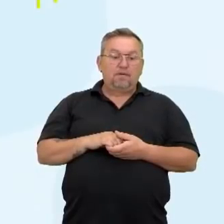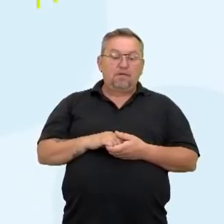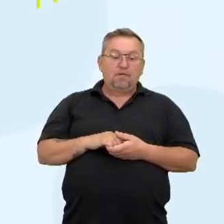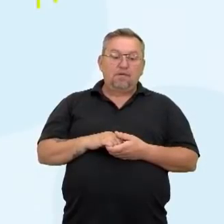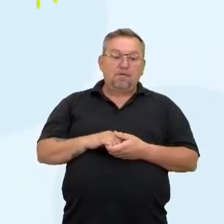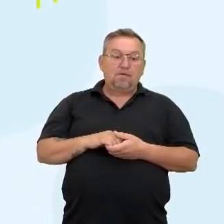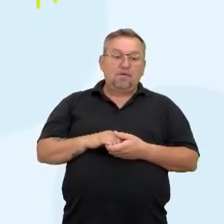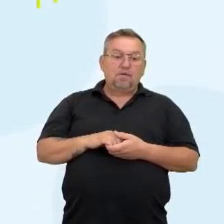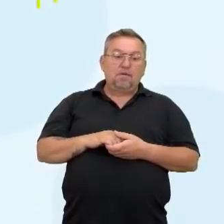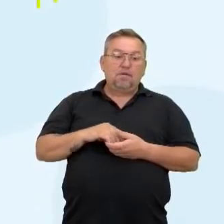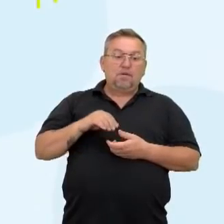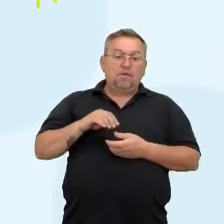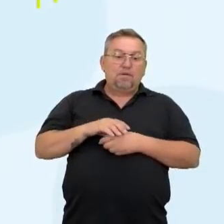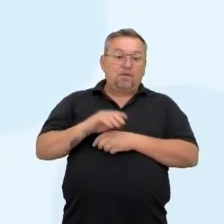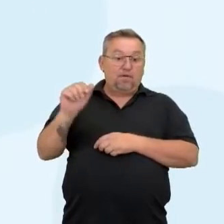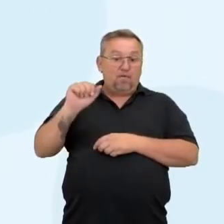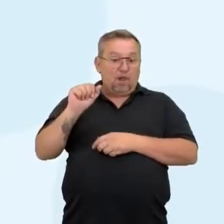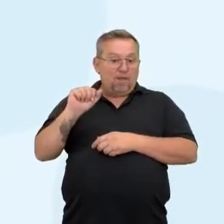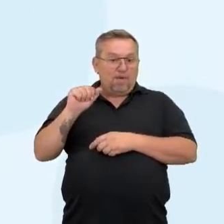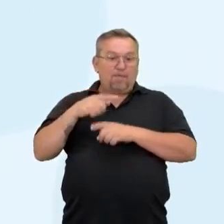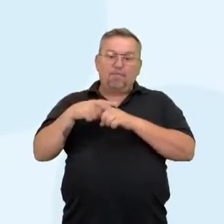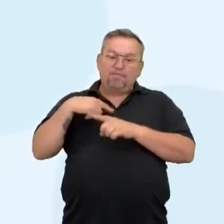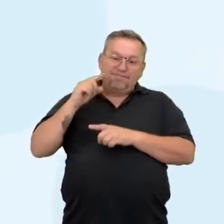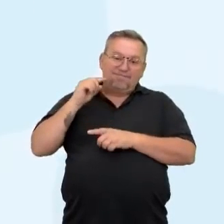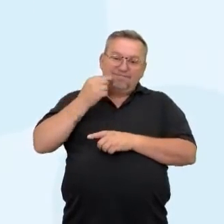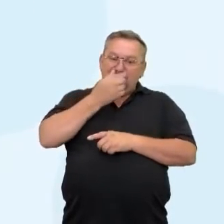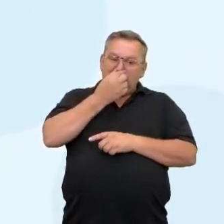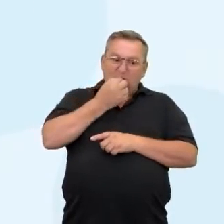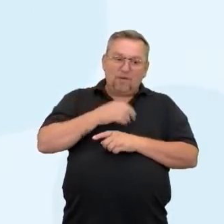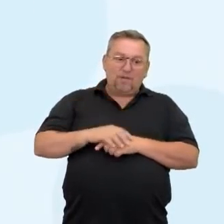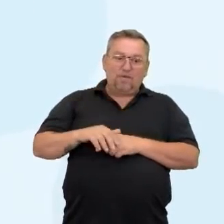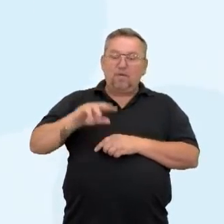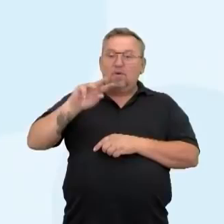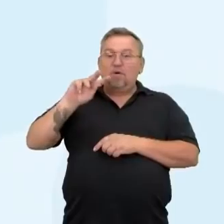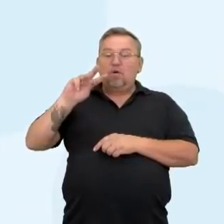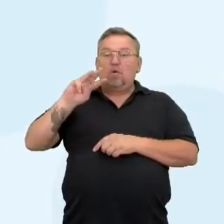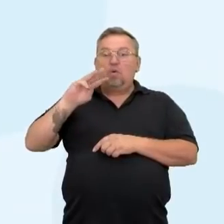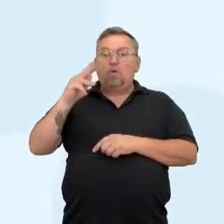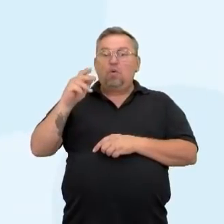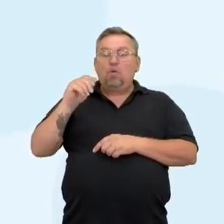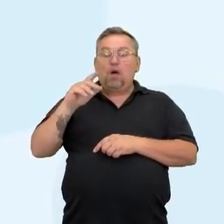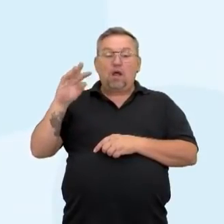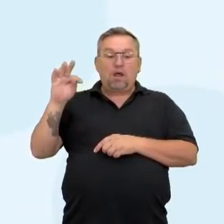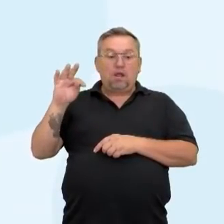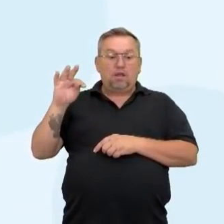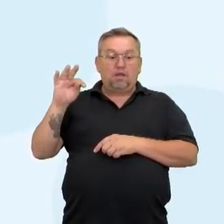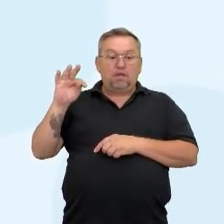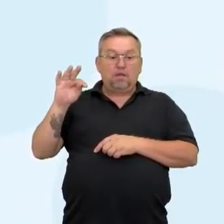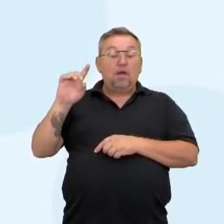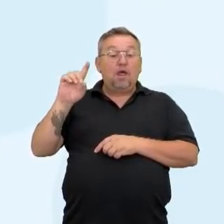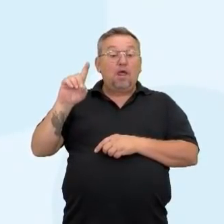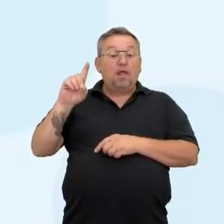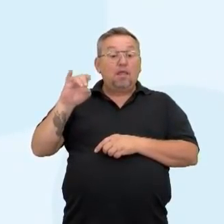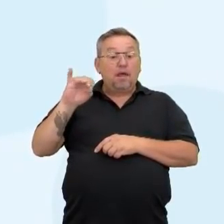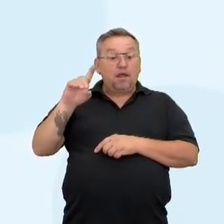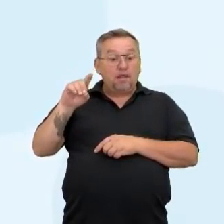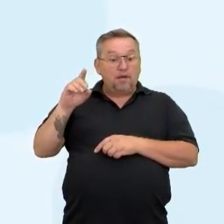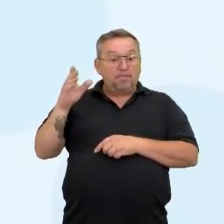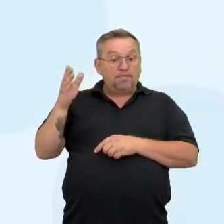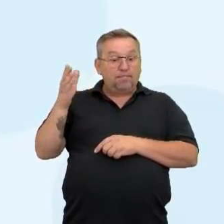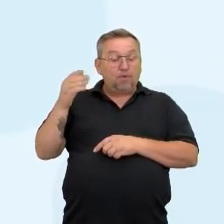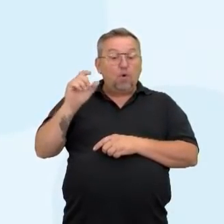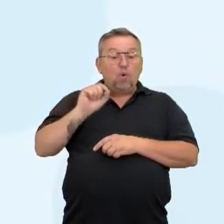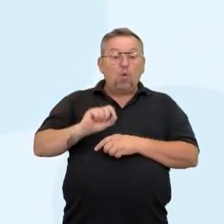próxima pergunta, deixa eu limpar aqui a tela, porque, né? What did they do at the restaurant? Aqui é o seguinte, ó.